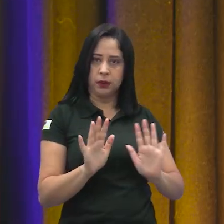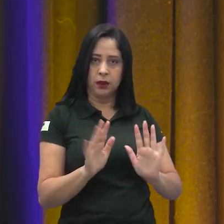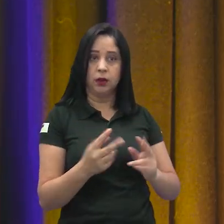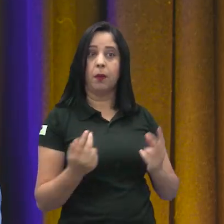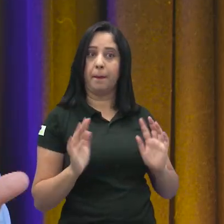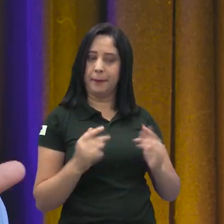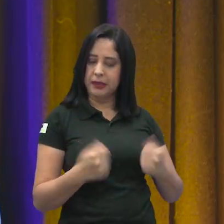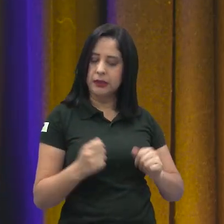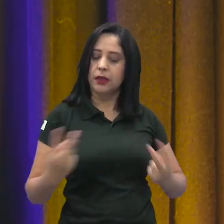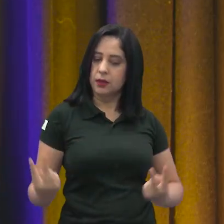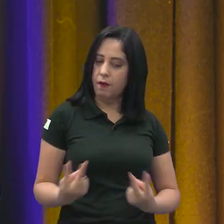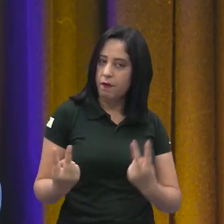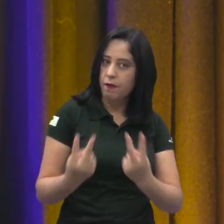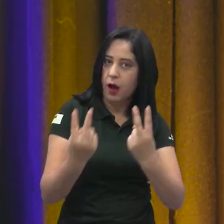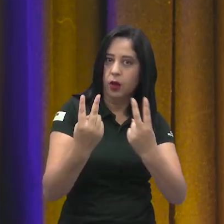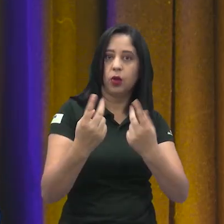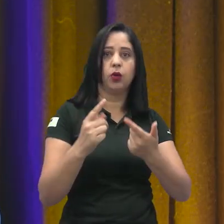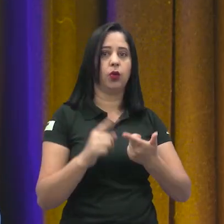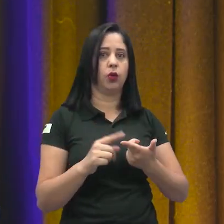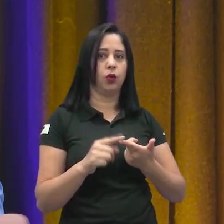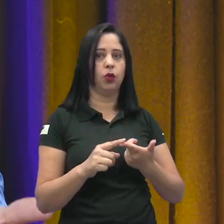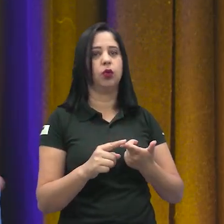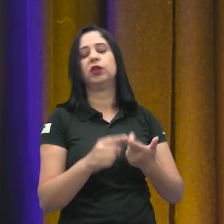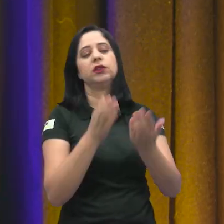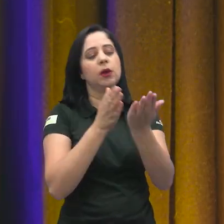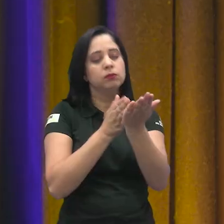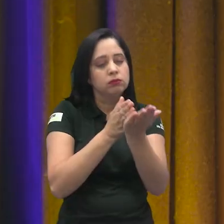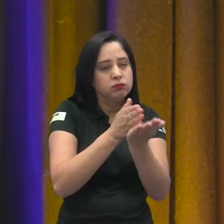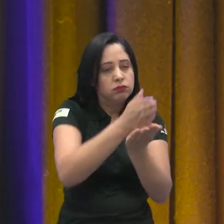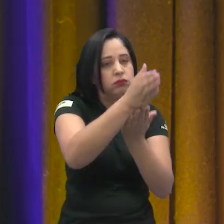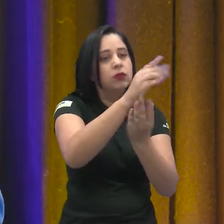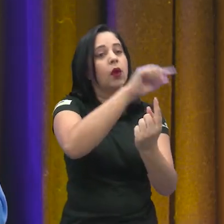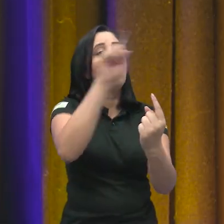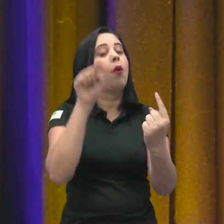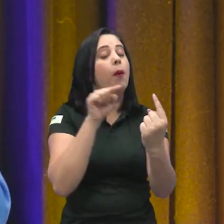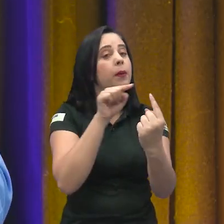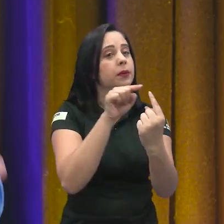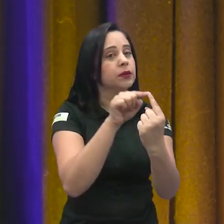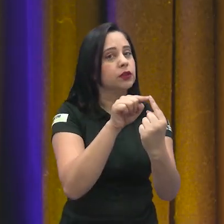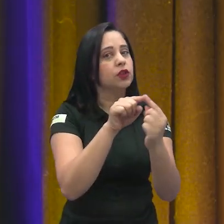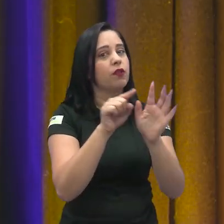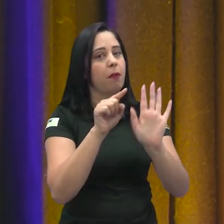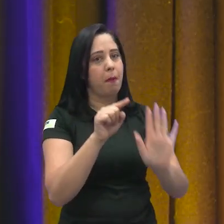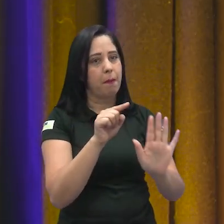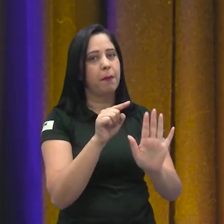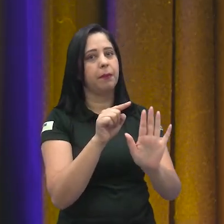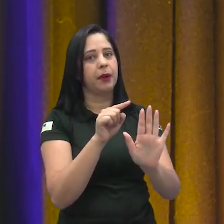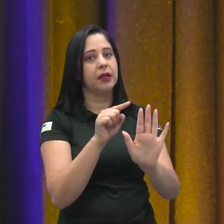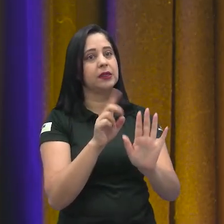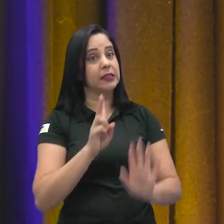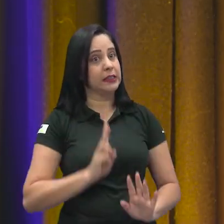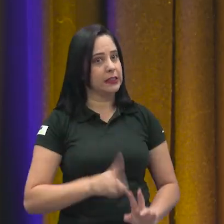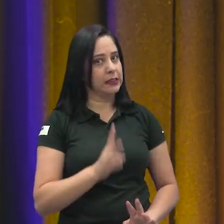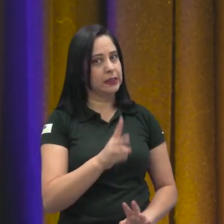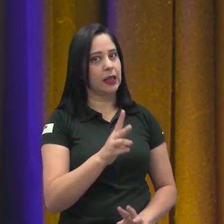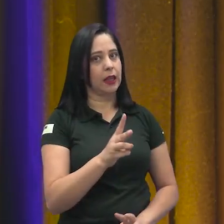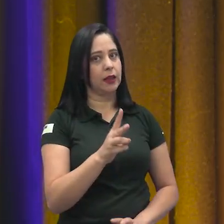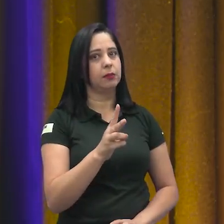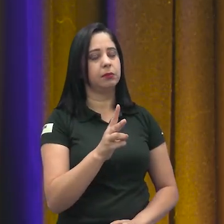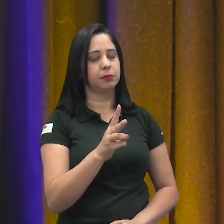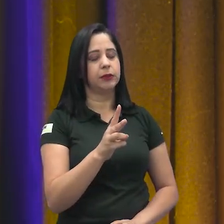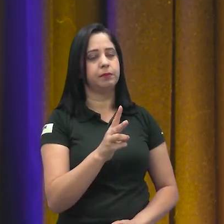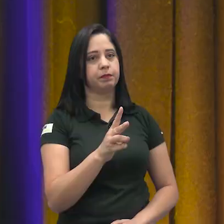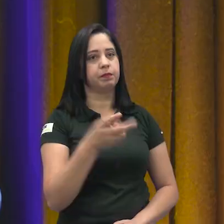dos valores, de um norte verdadeiro, de um propósito, mas, enfim, conseguir sempre trabalhar no espectro